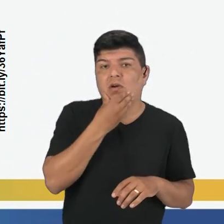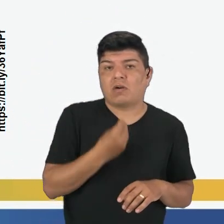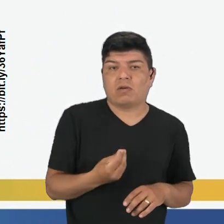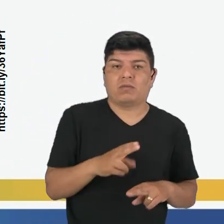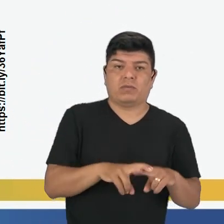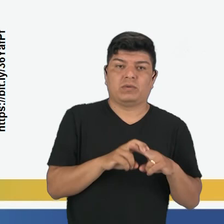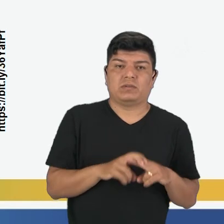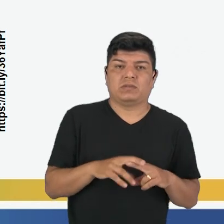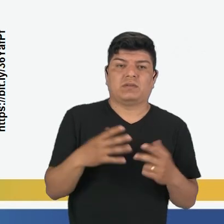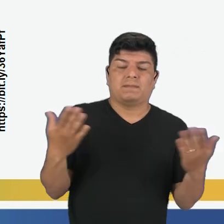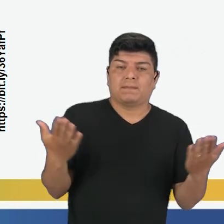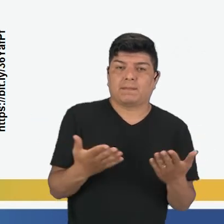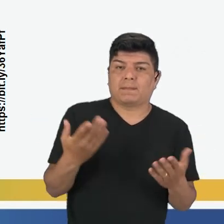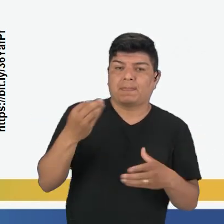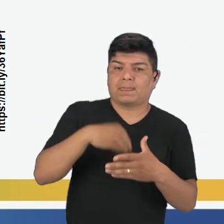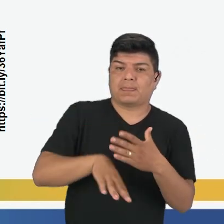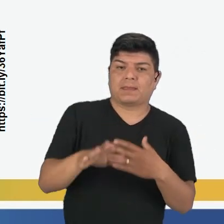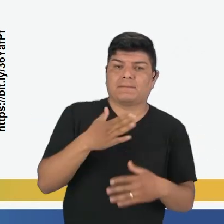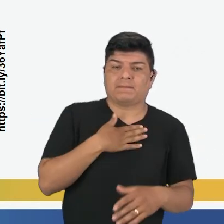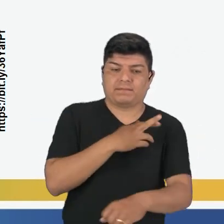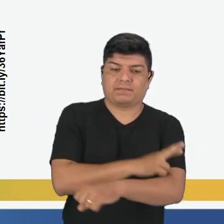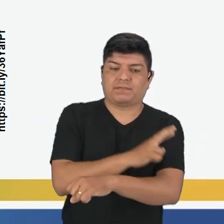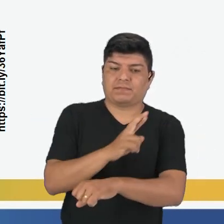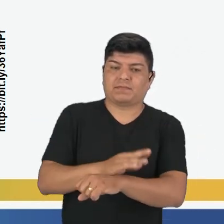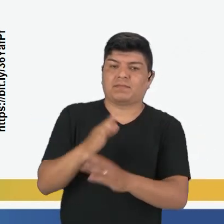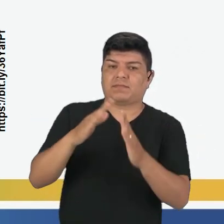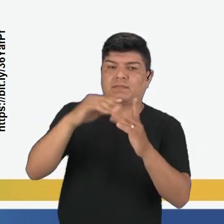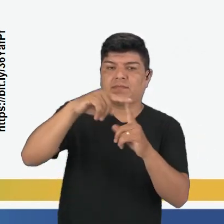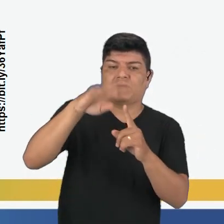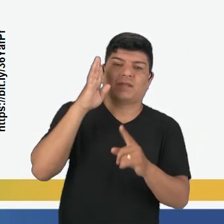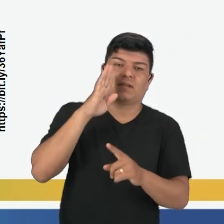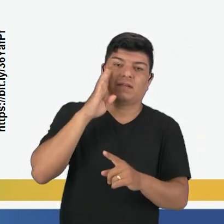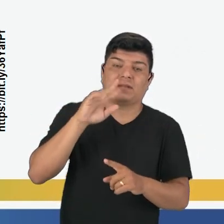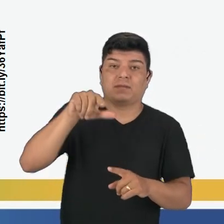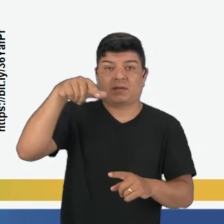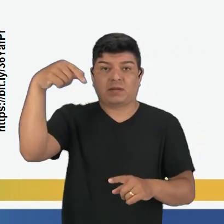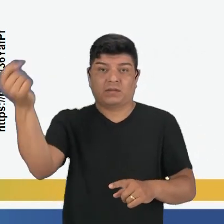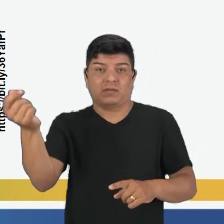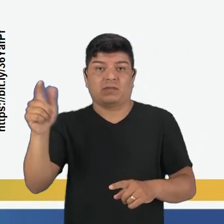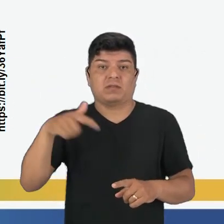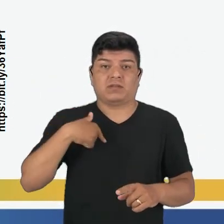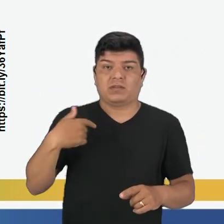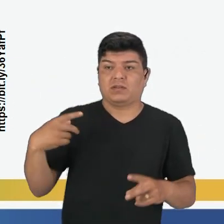dizendo aqui. Dentro da minha religião, lá no meu templo, eu sou legal pra caramba. Fora